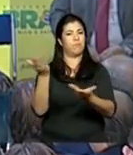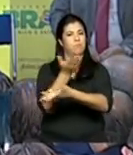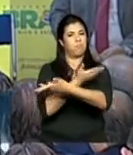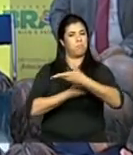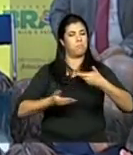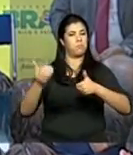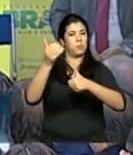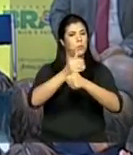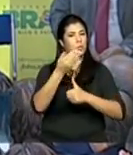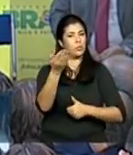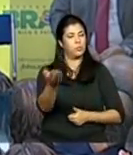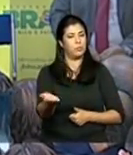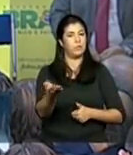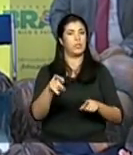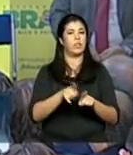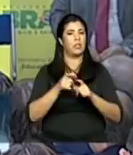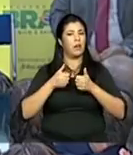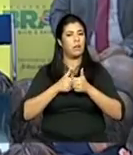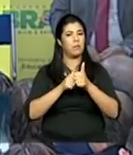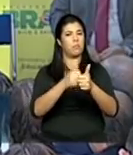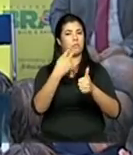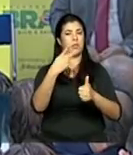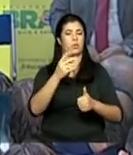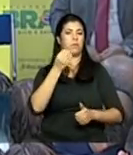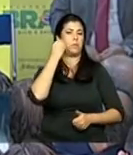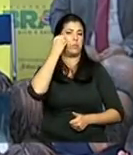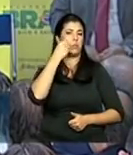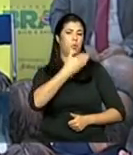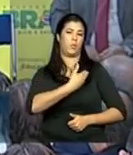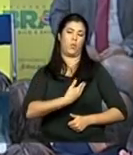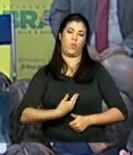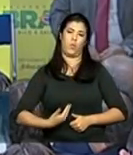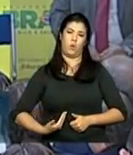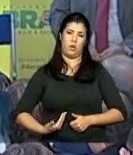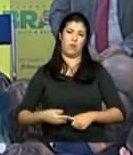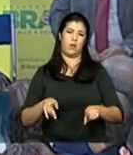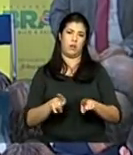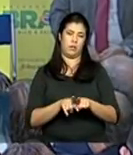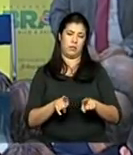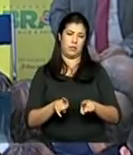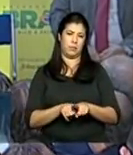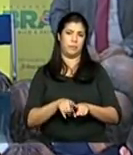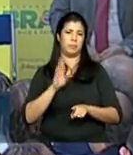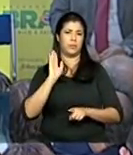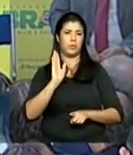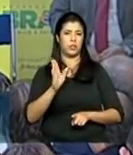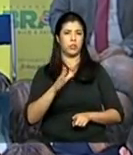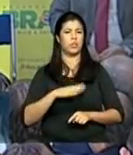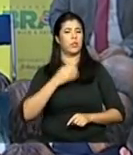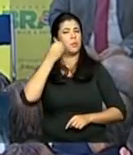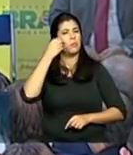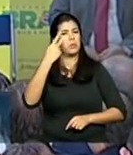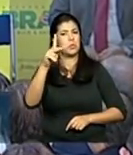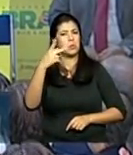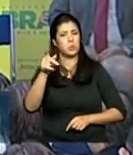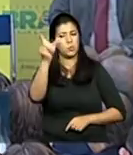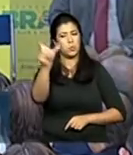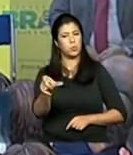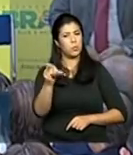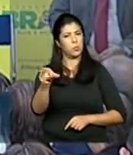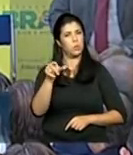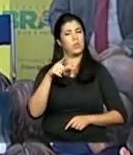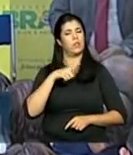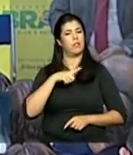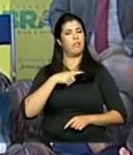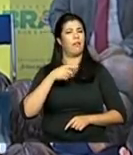Acompanhei como governador praticamente toda a sua passagem aqui pelo MEC e realmente o